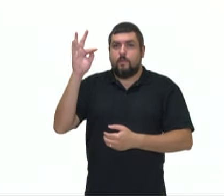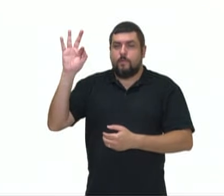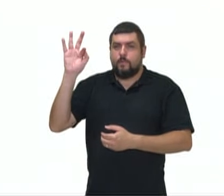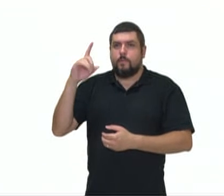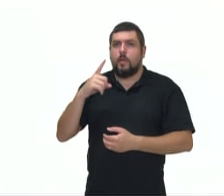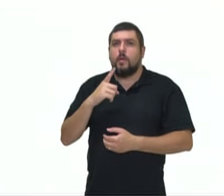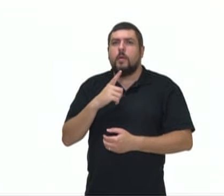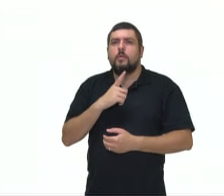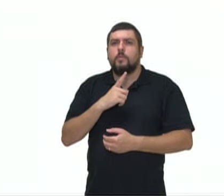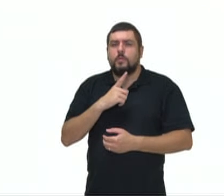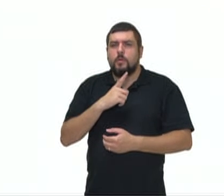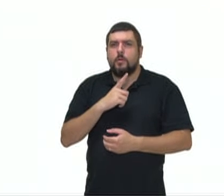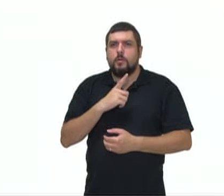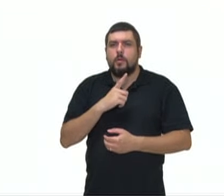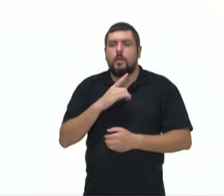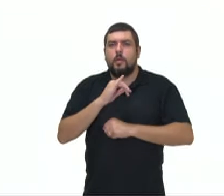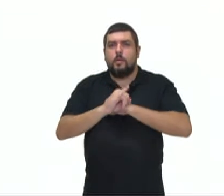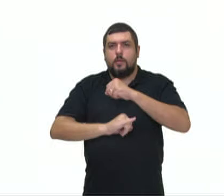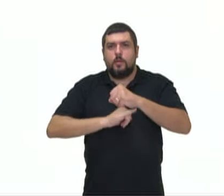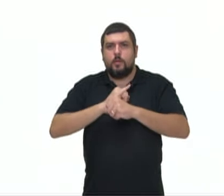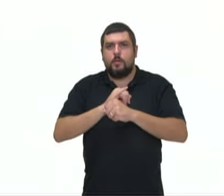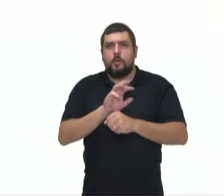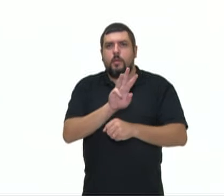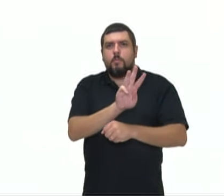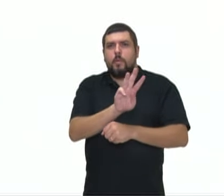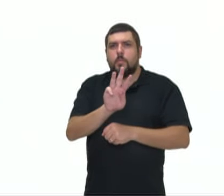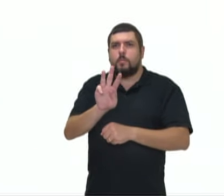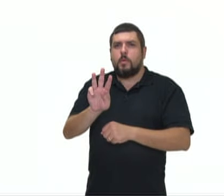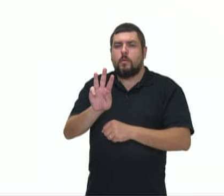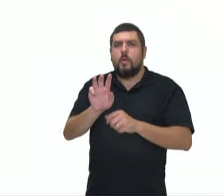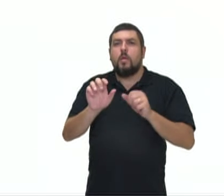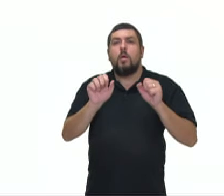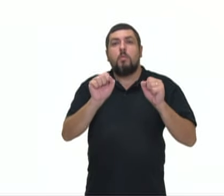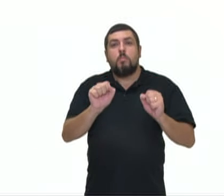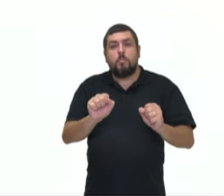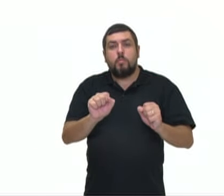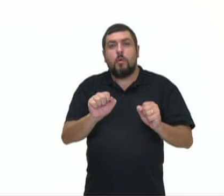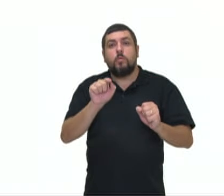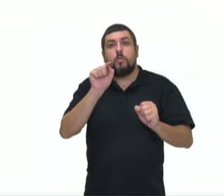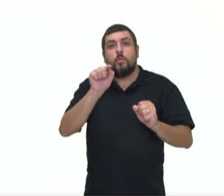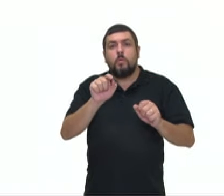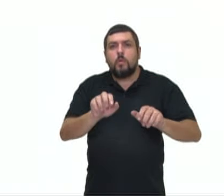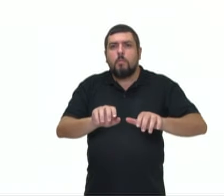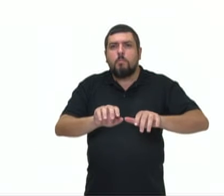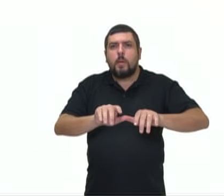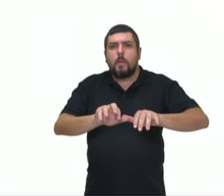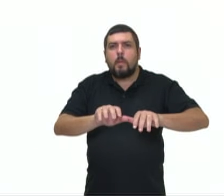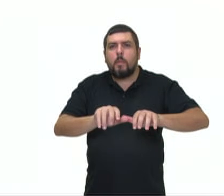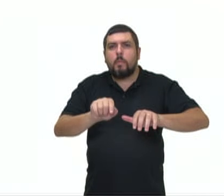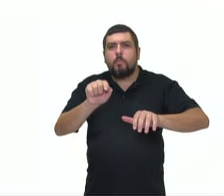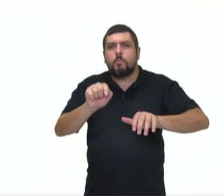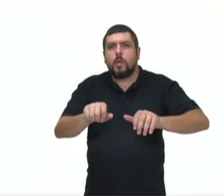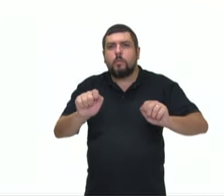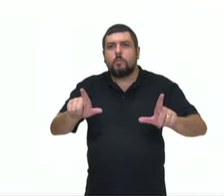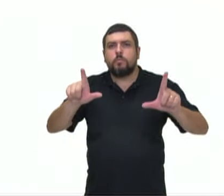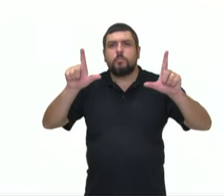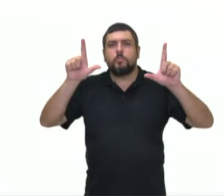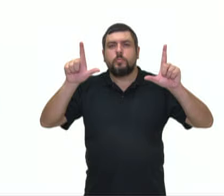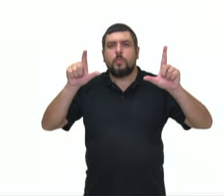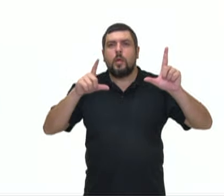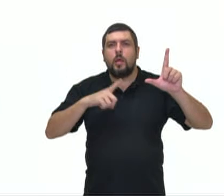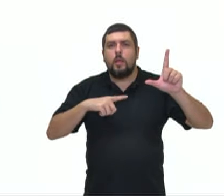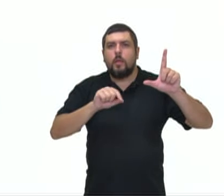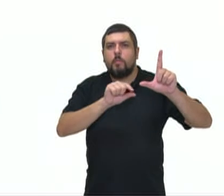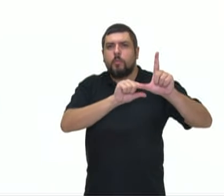tour virtual ao complexo de cavernas de Chauvet. O tour pode ser feito por esse link que o professor coloca aqui